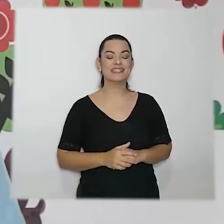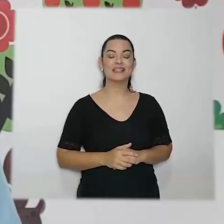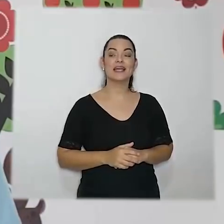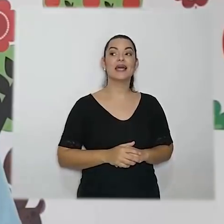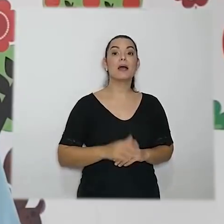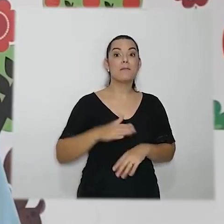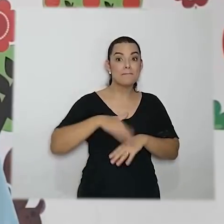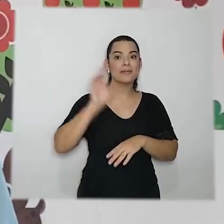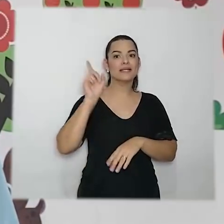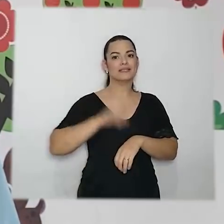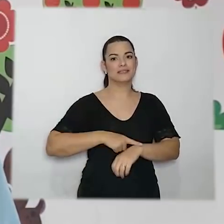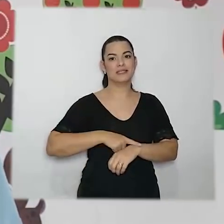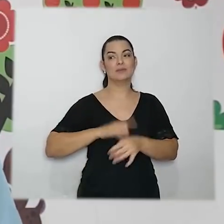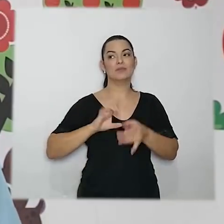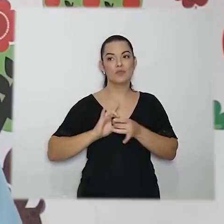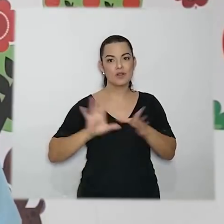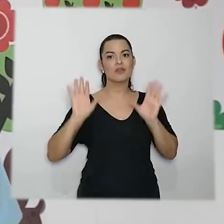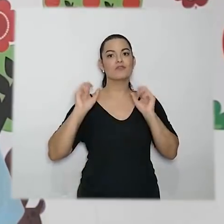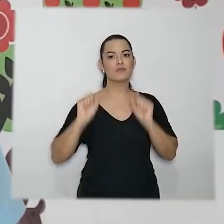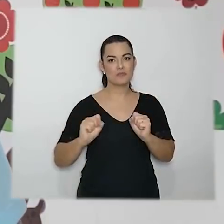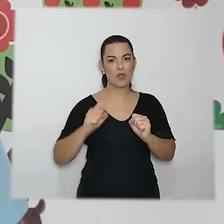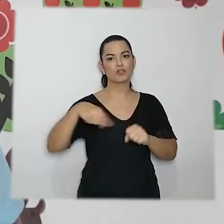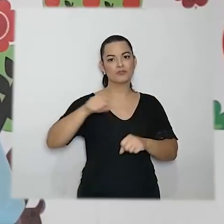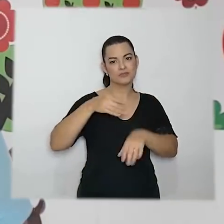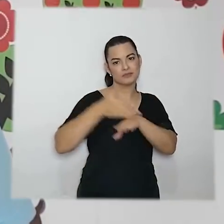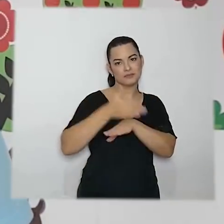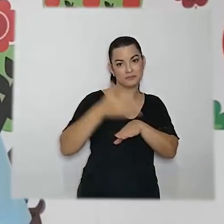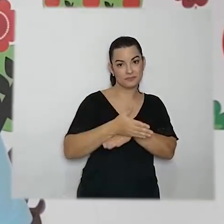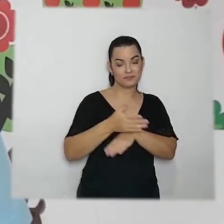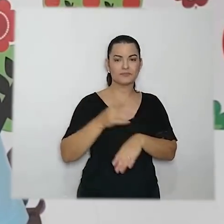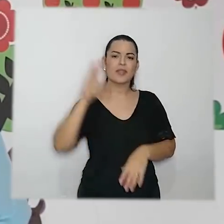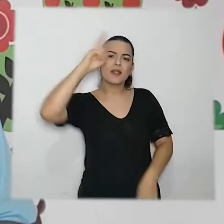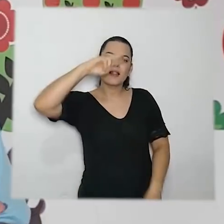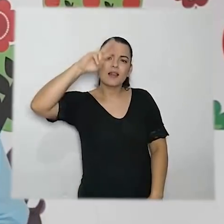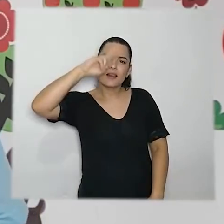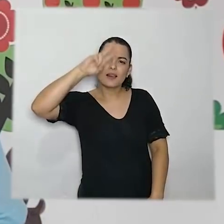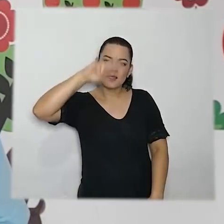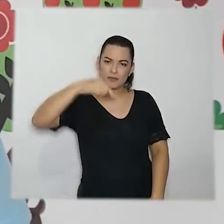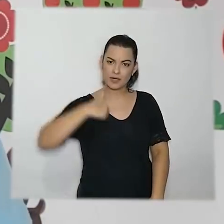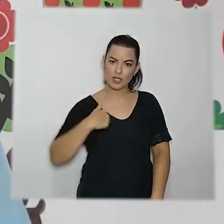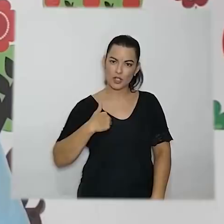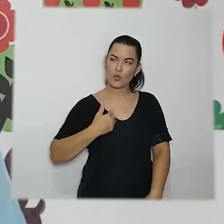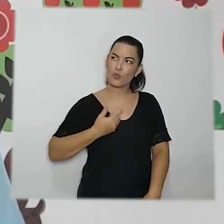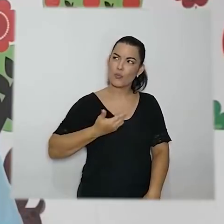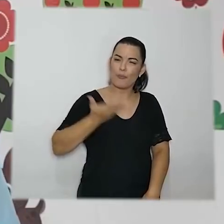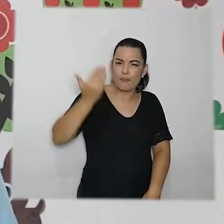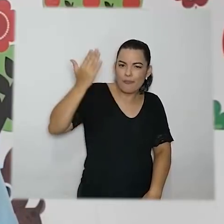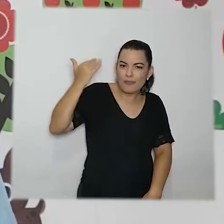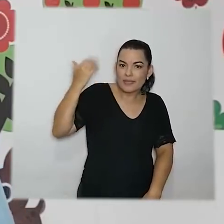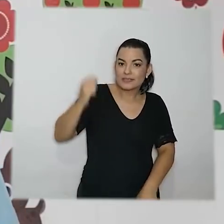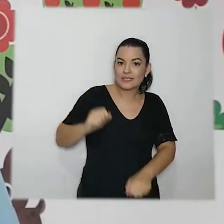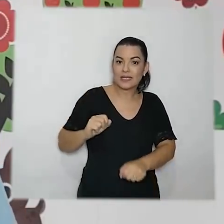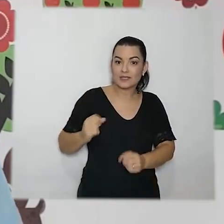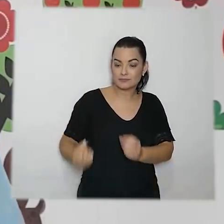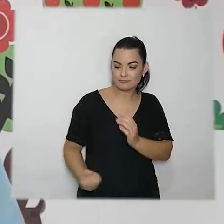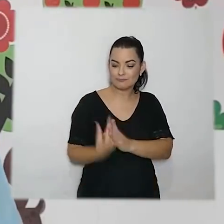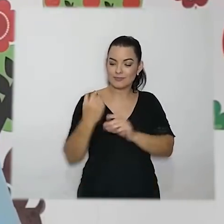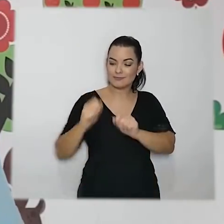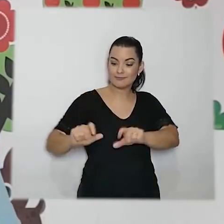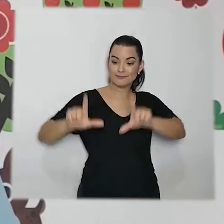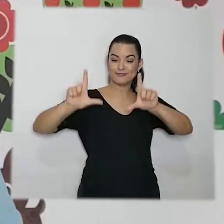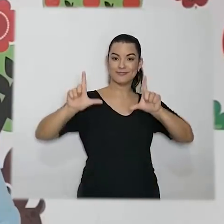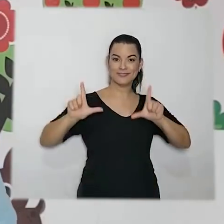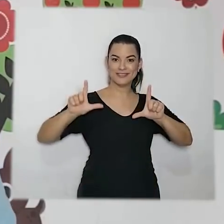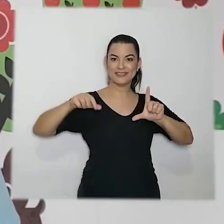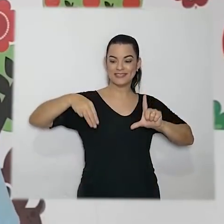para que vocês possam contribuir. Vocês se lembram que a Pro criou um mural chamado Mural